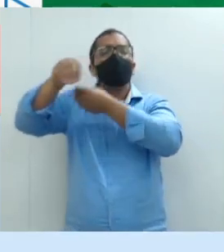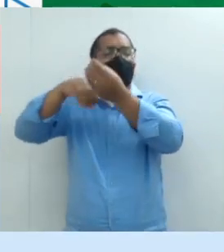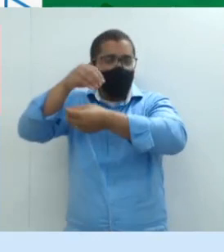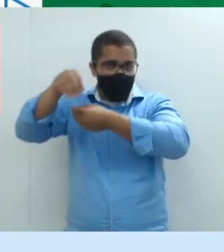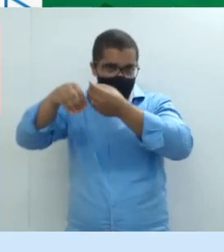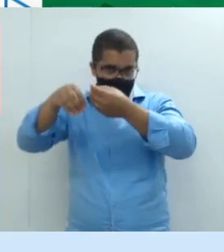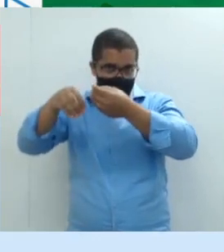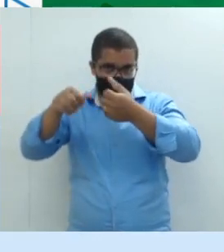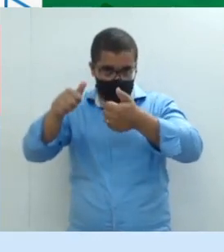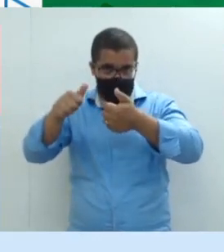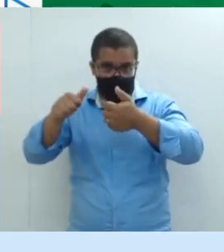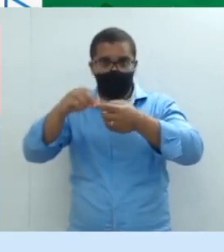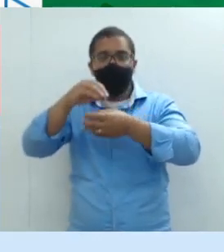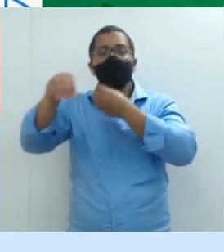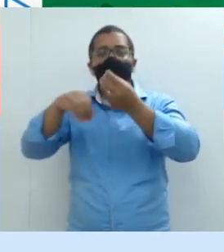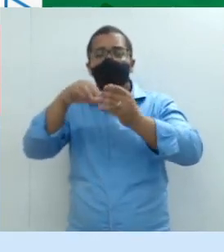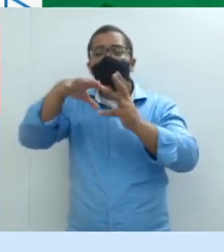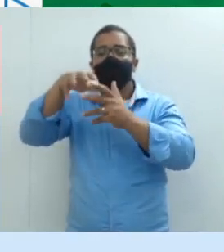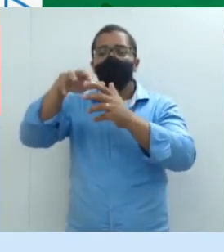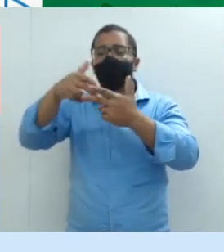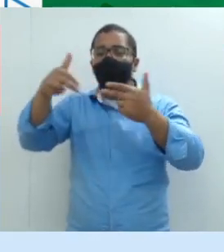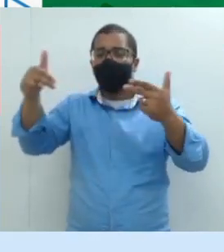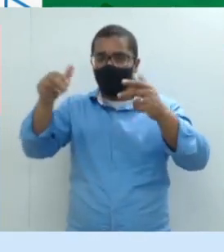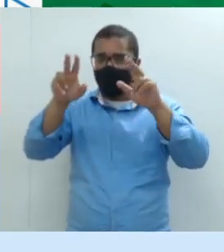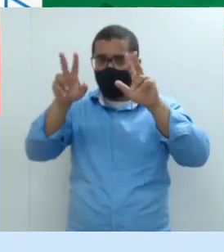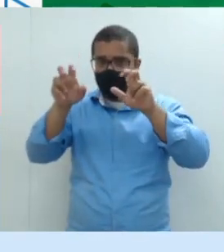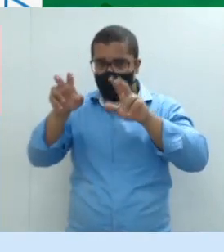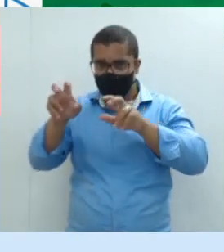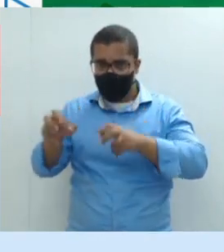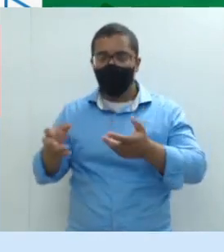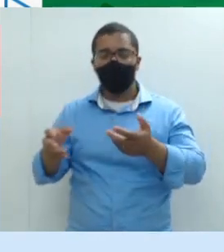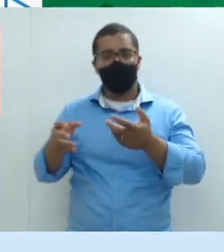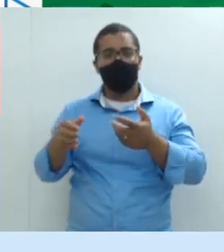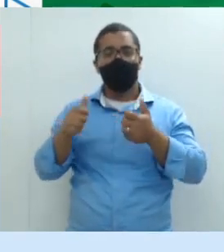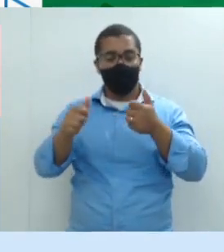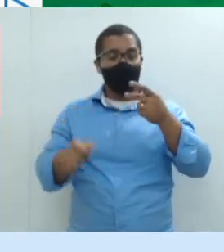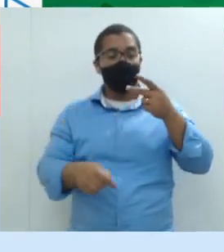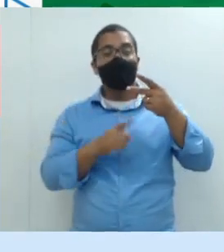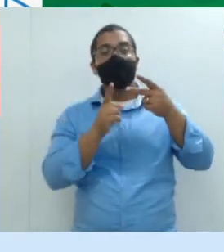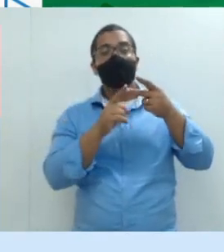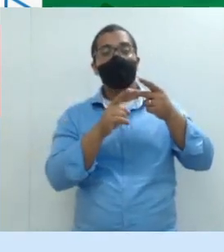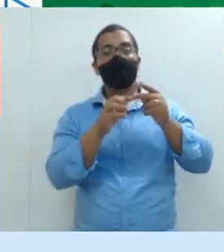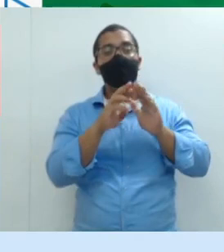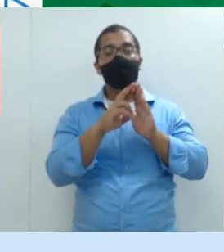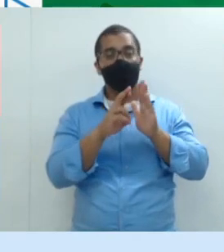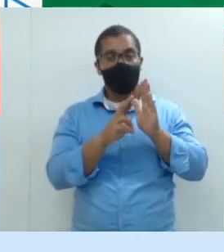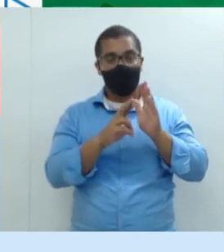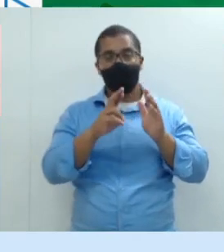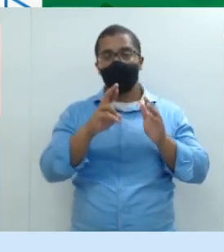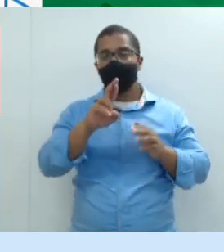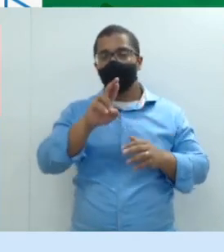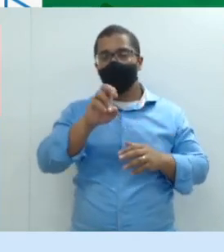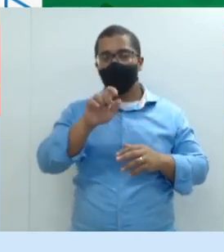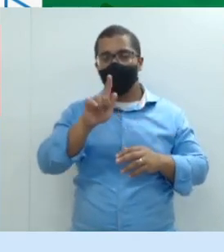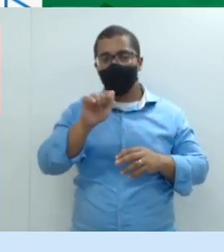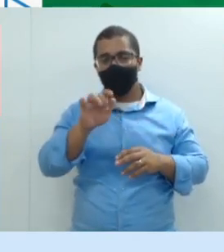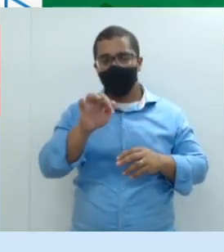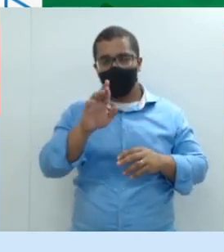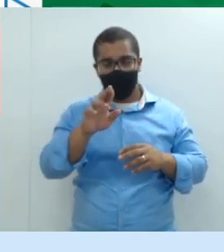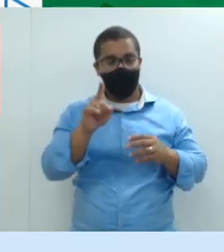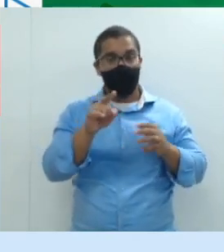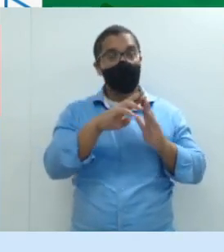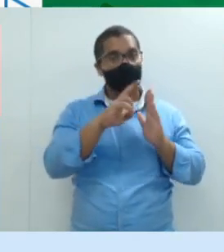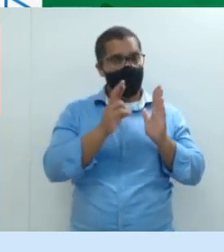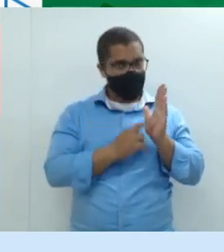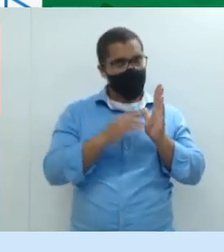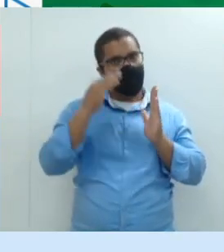mistura, essa institucionalização, quase que não sai de novo. E clero regular, né? Sendo aquele que tem a ver com regras, tem a ver